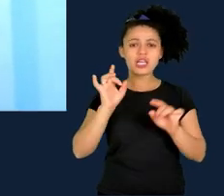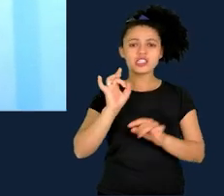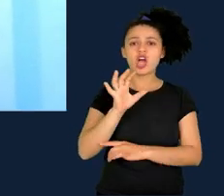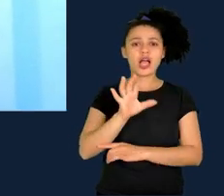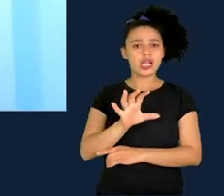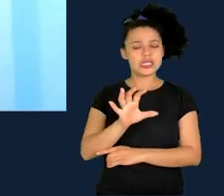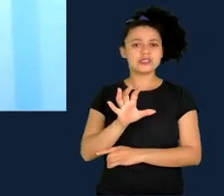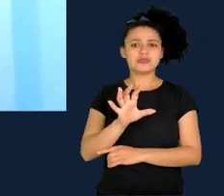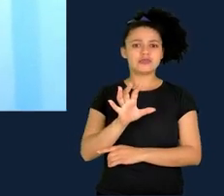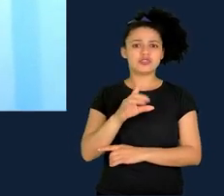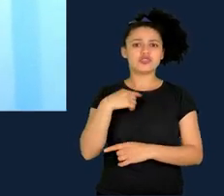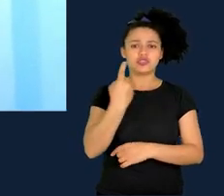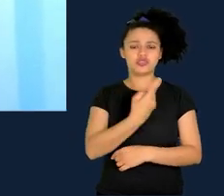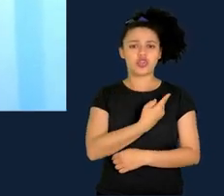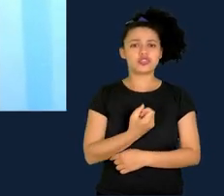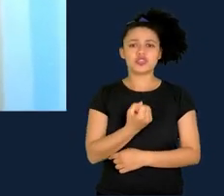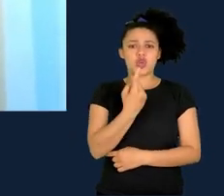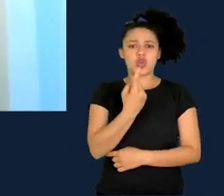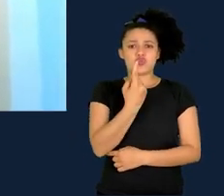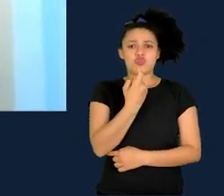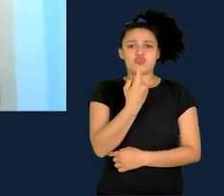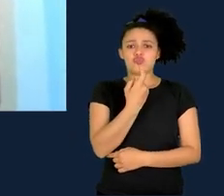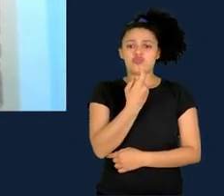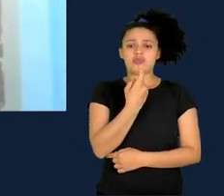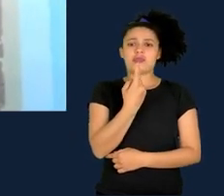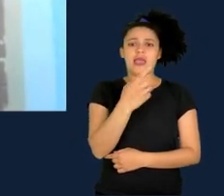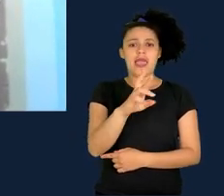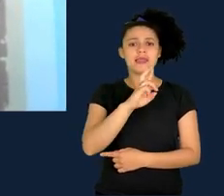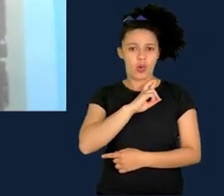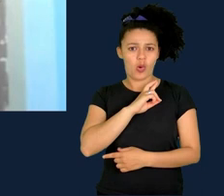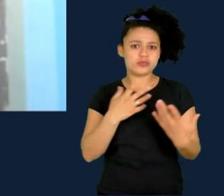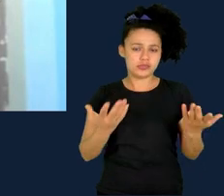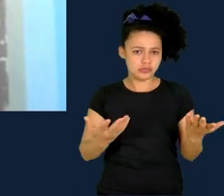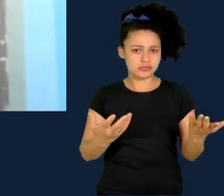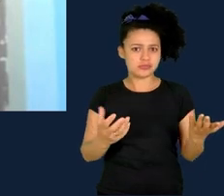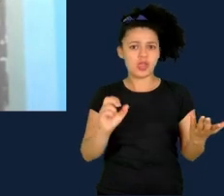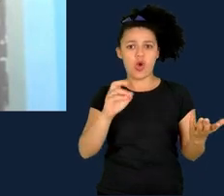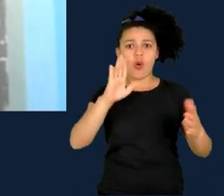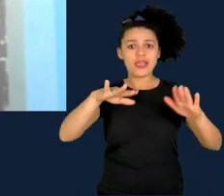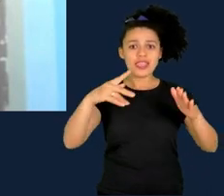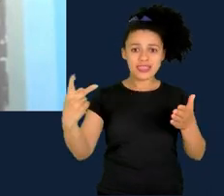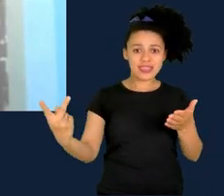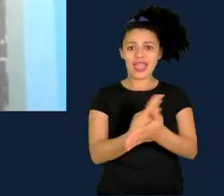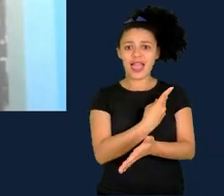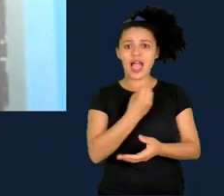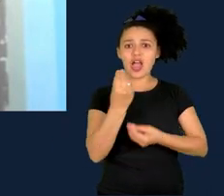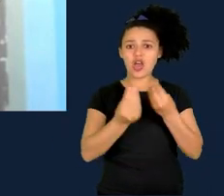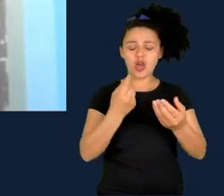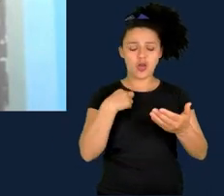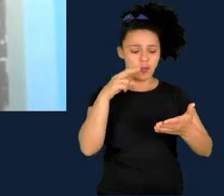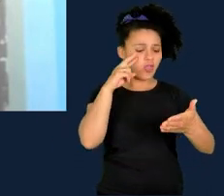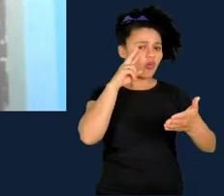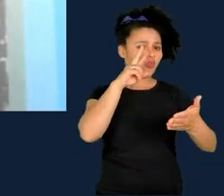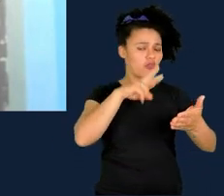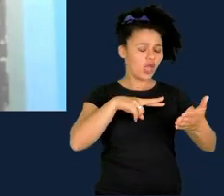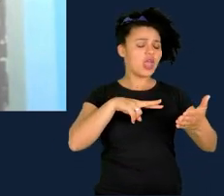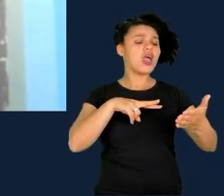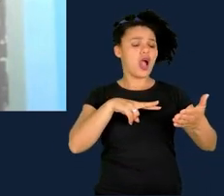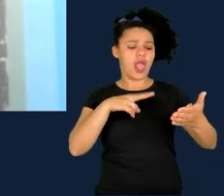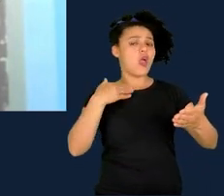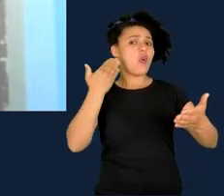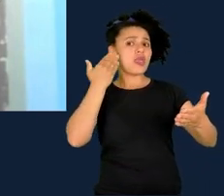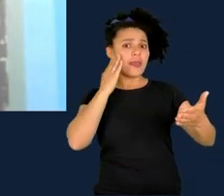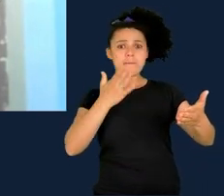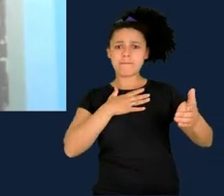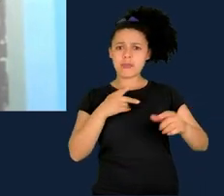se essas só forem as únicas alegações que estamos fazendo, ou se estivermos errando na interpretação desses modelos complexos, quando